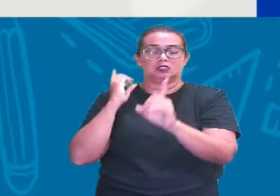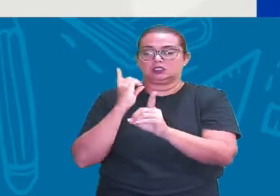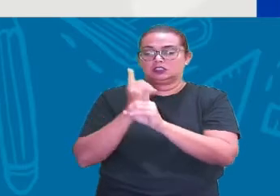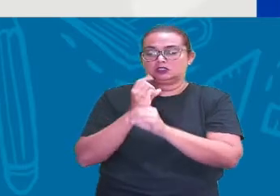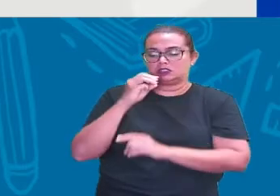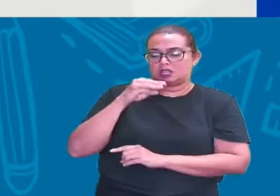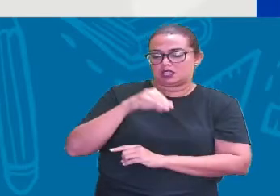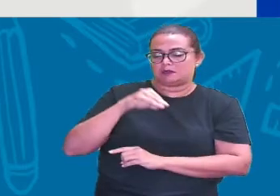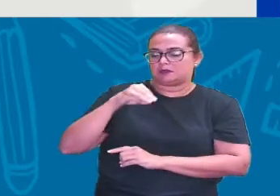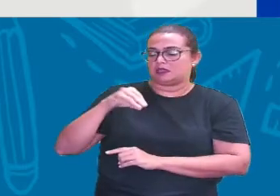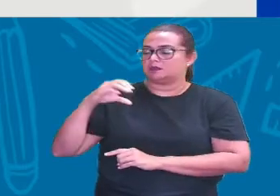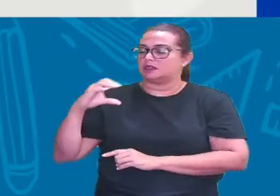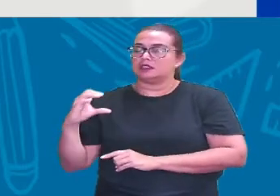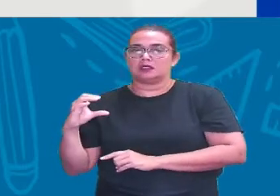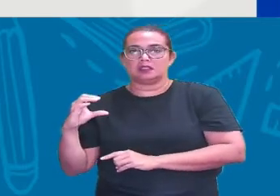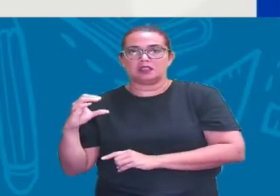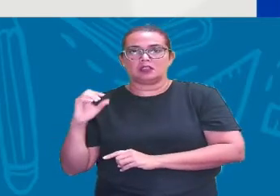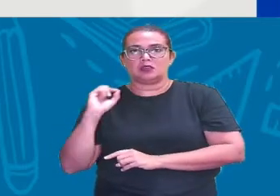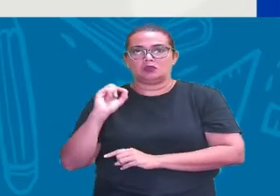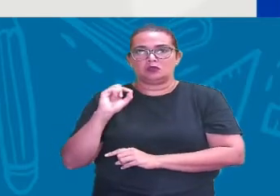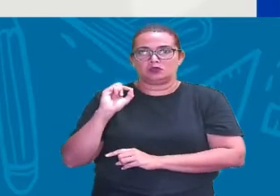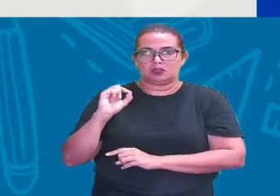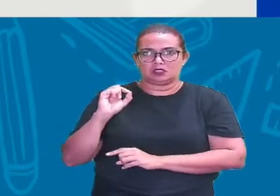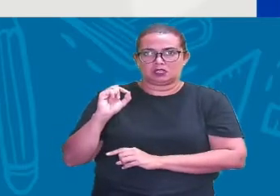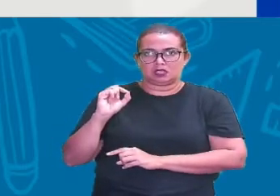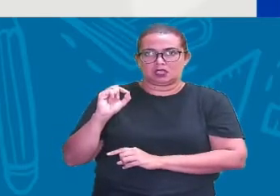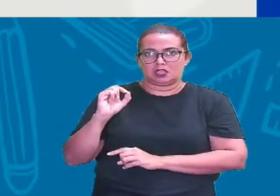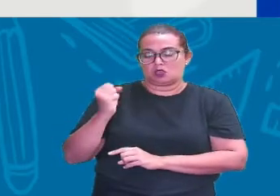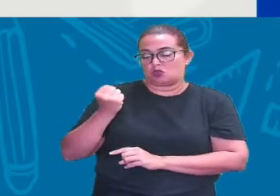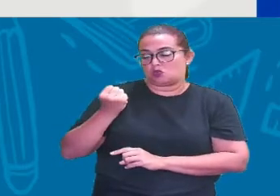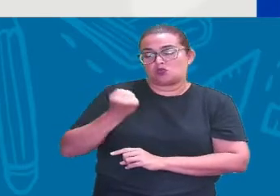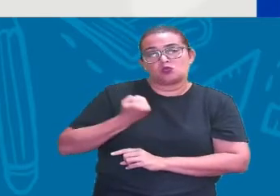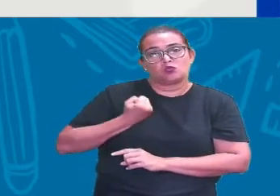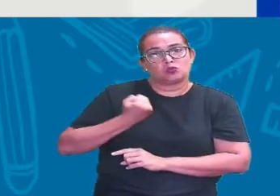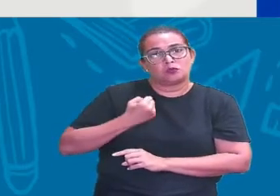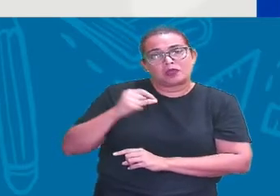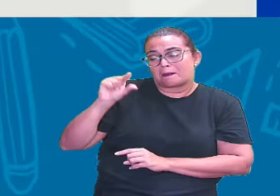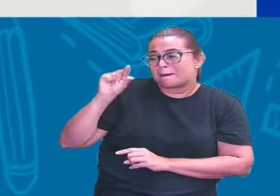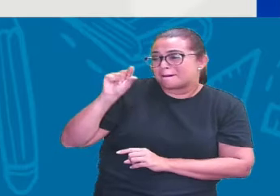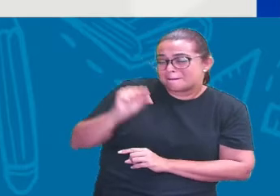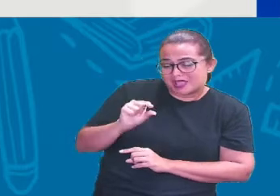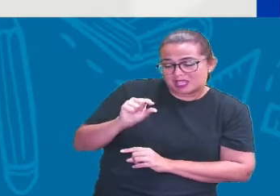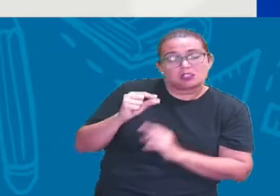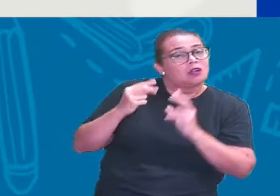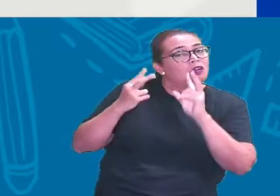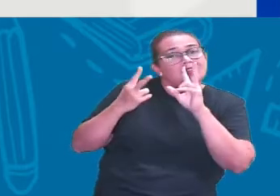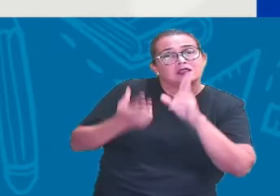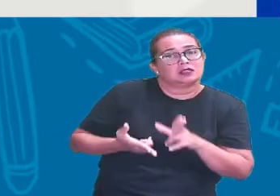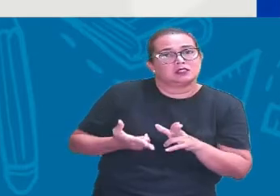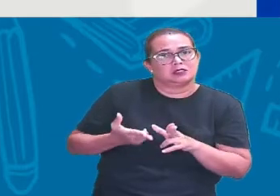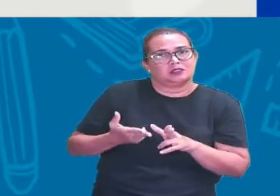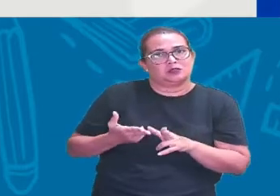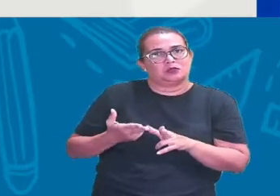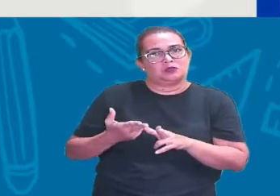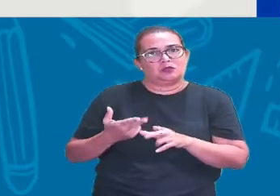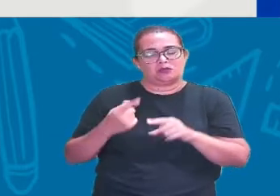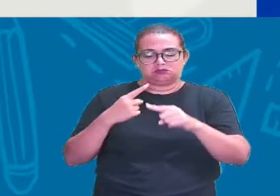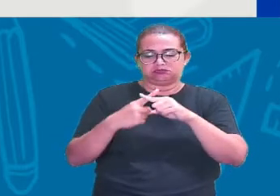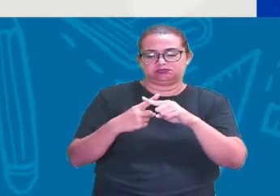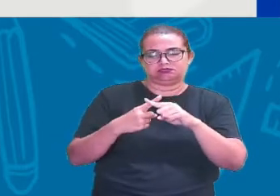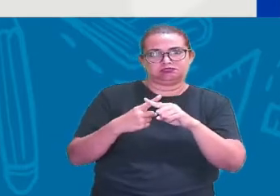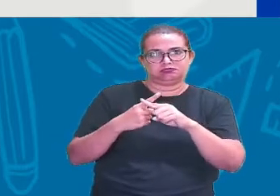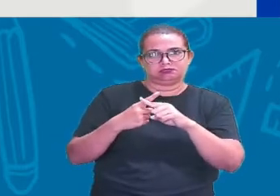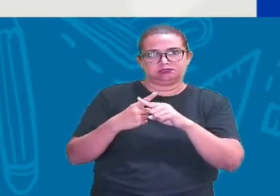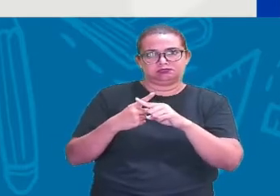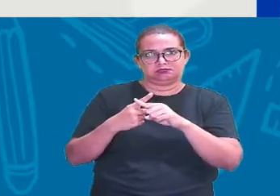MMC, que é o mínimo múltiplo comum, tá certo? Vou voltar aqui só um